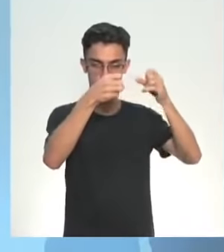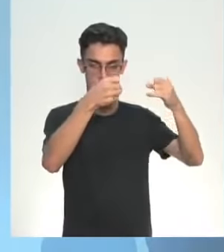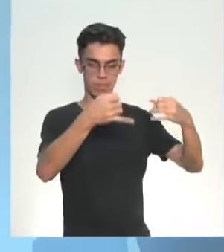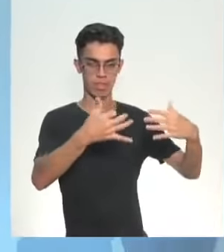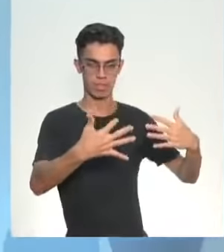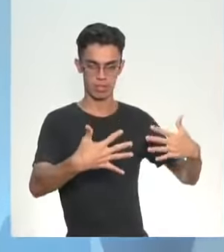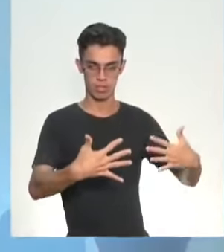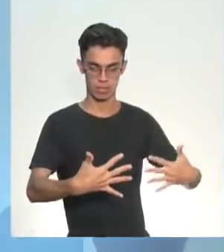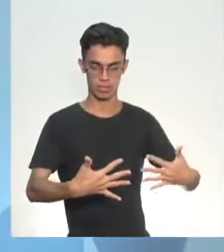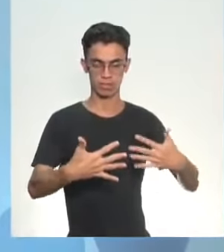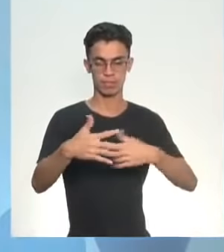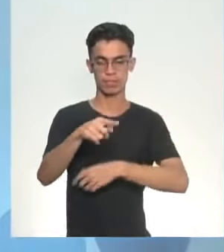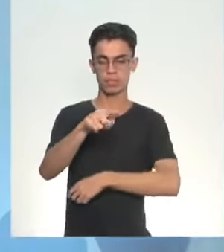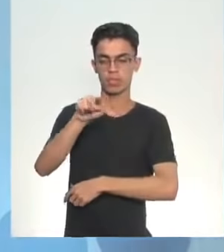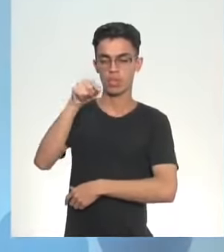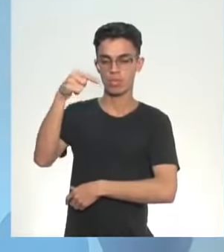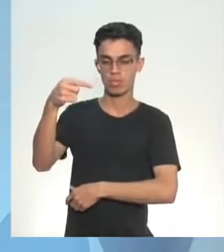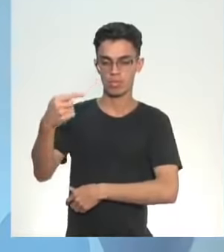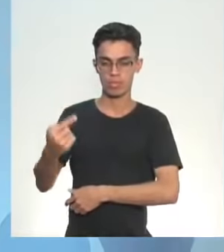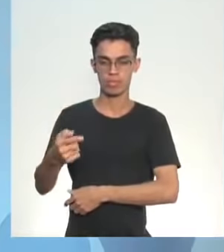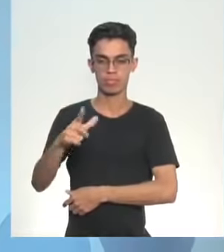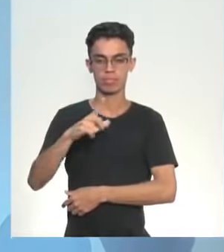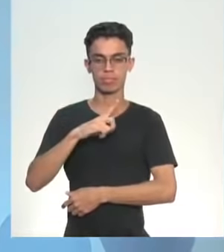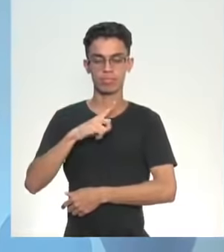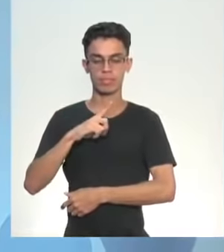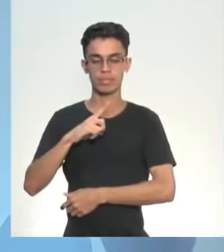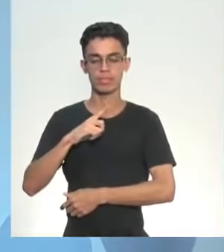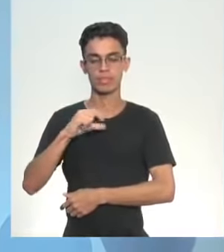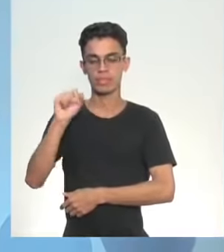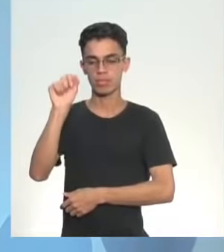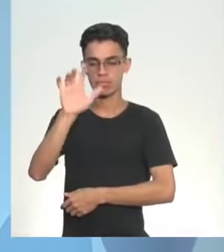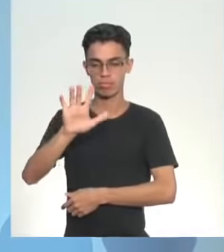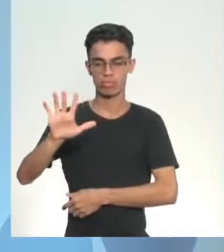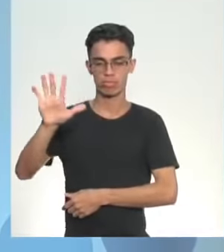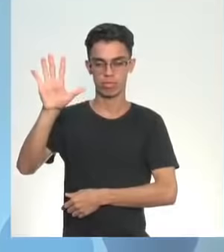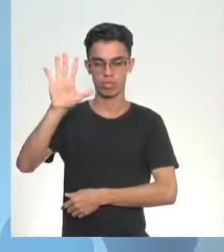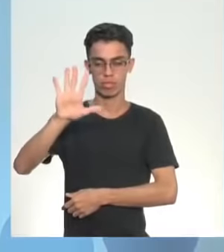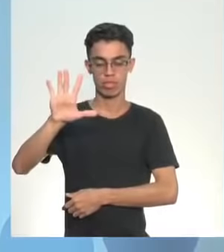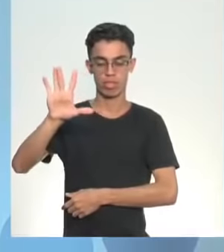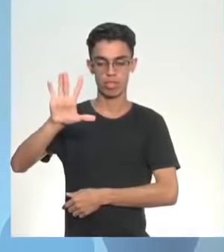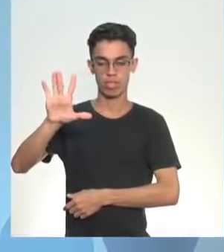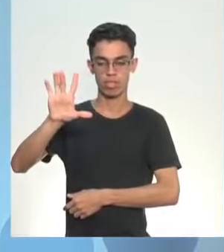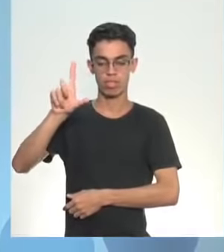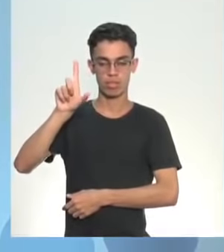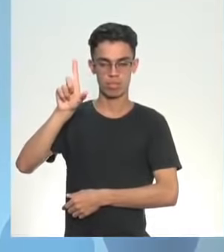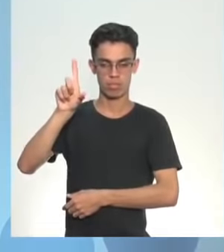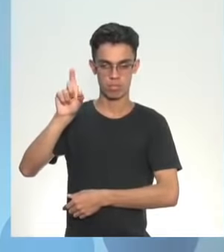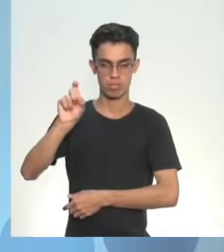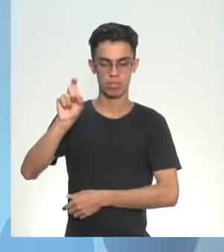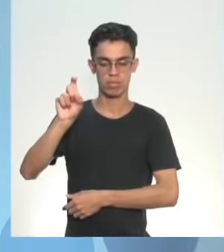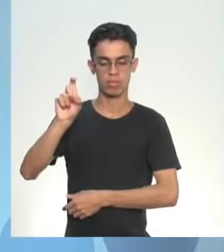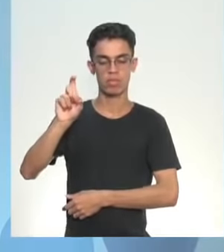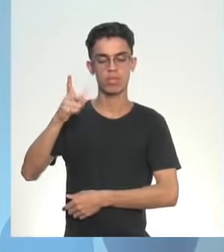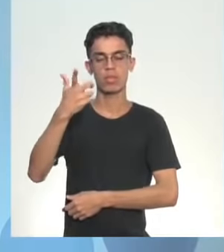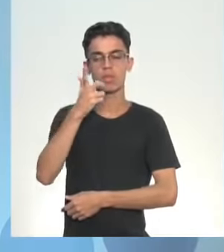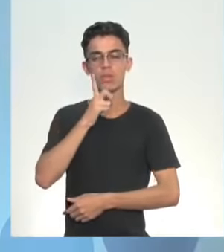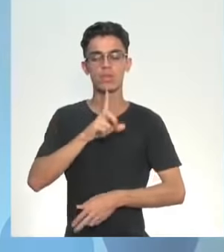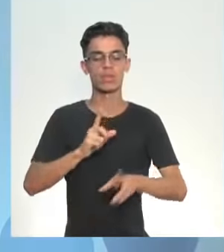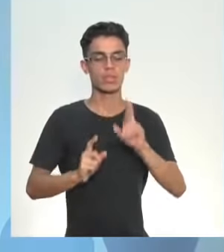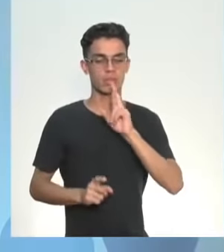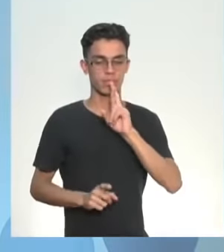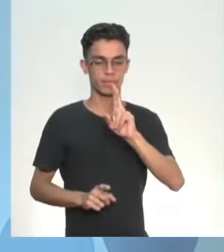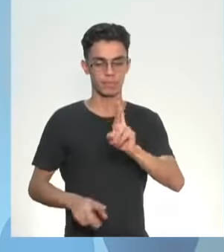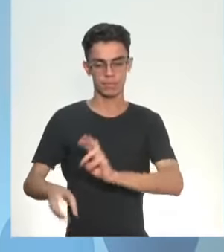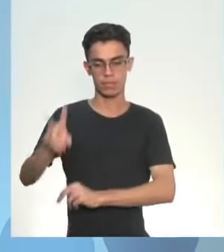explicar essa pergunta para vocês depois vai aparecer um papelzinho aí na tela do celular vocês vão clicar para poder a responder